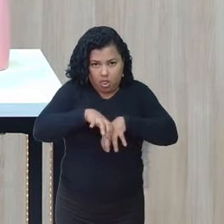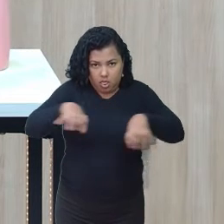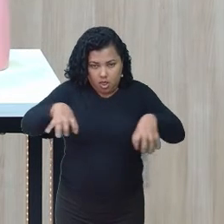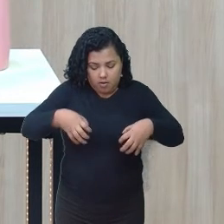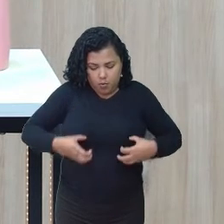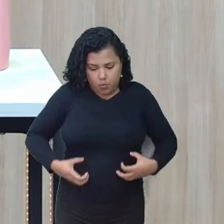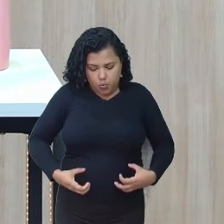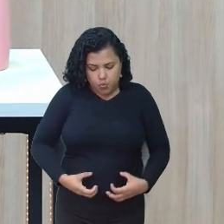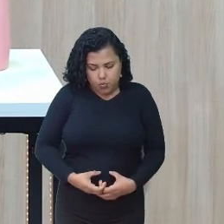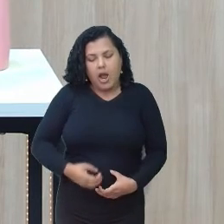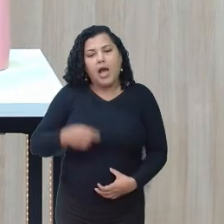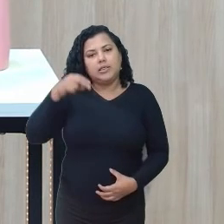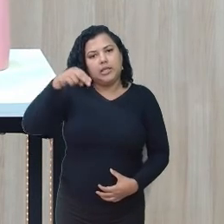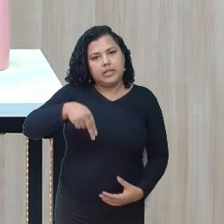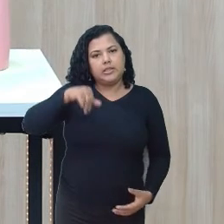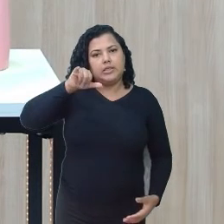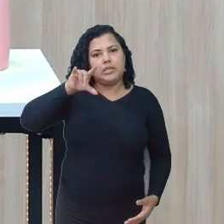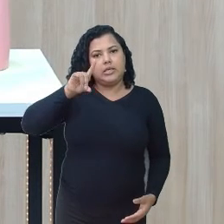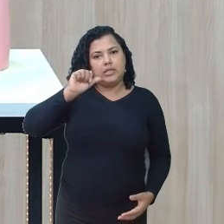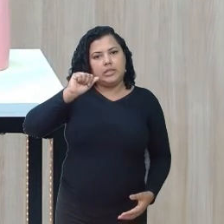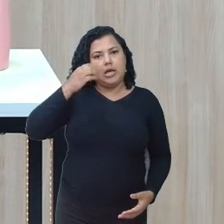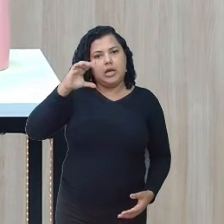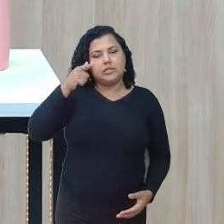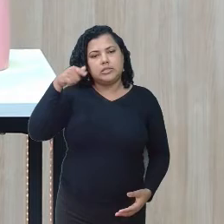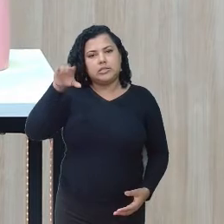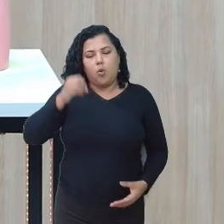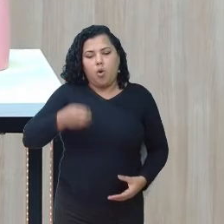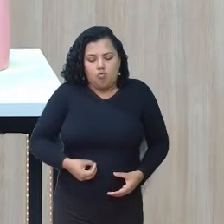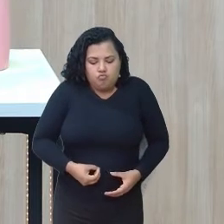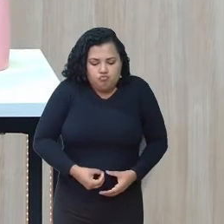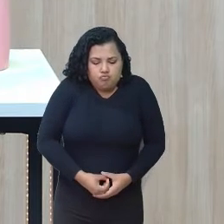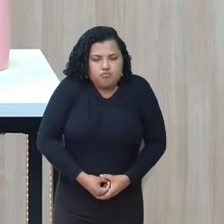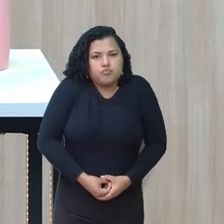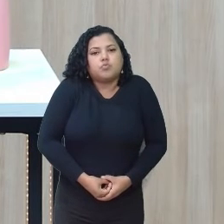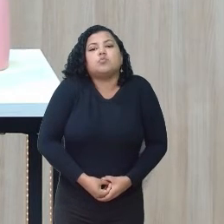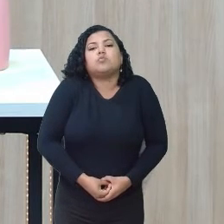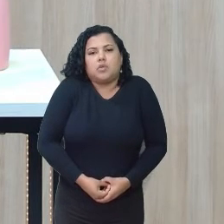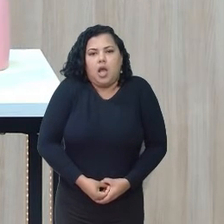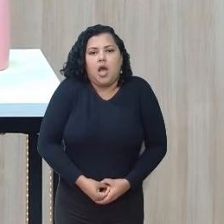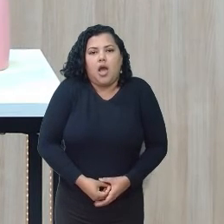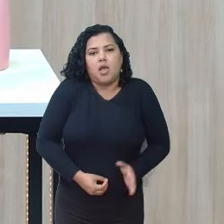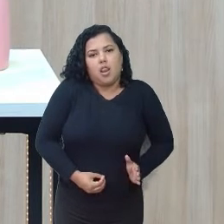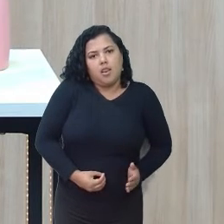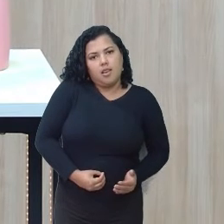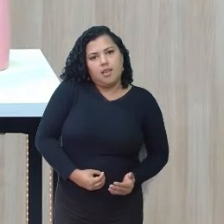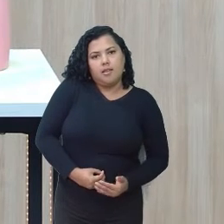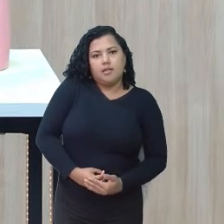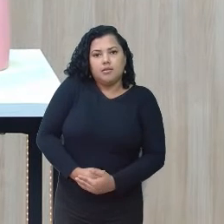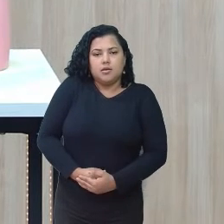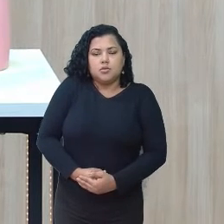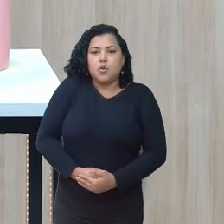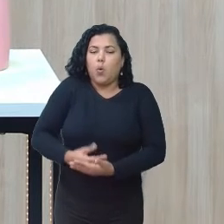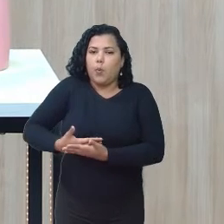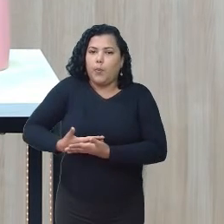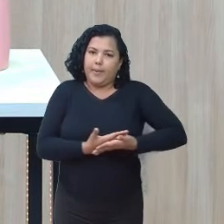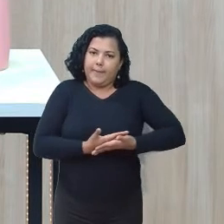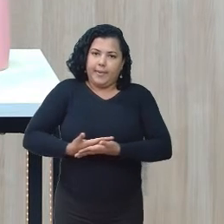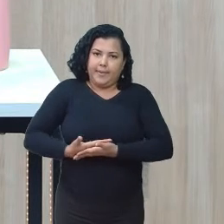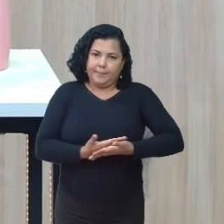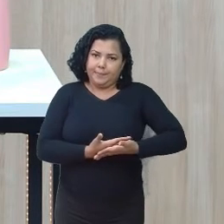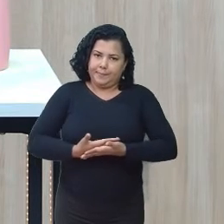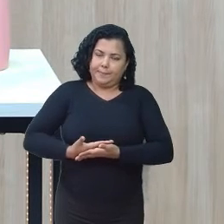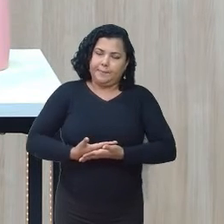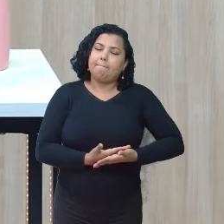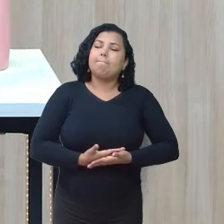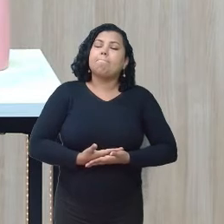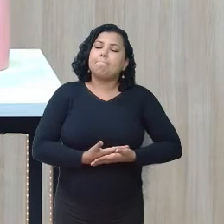nidação, e aí a nidação já vai para o útero e cola-se no endométrio, e aí vai desenvolver